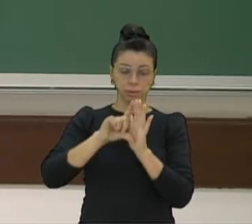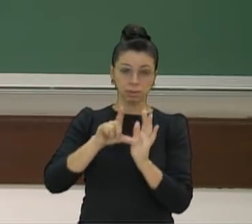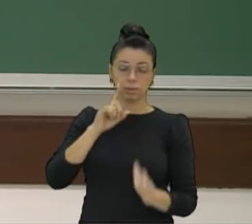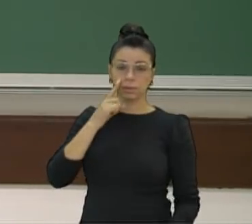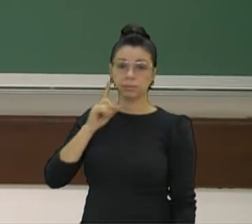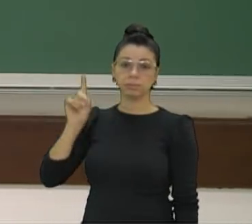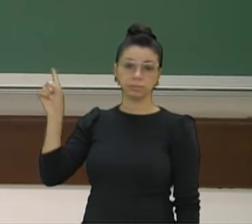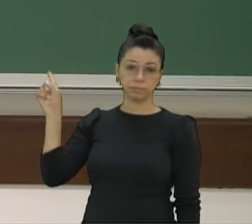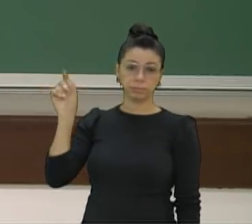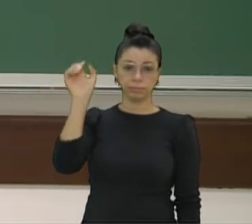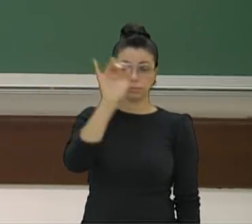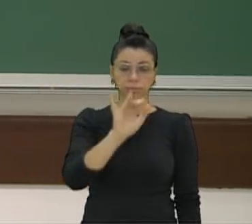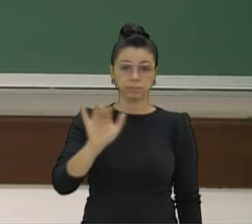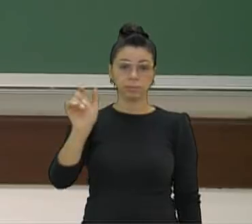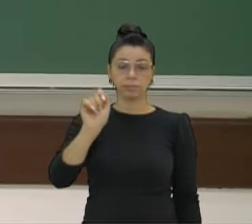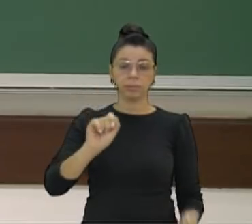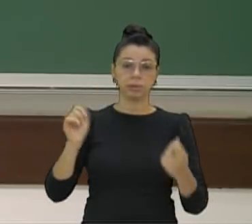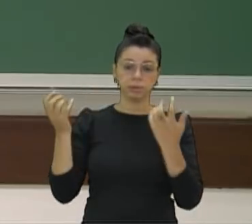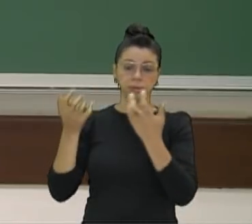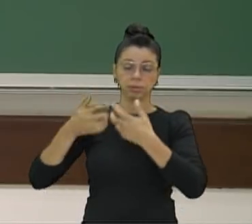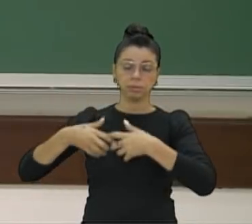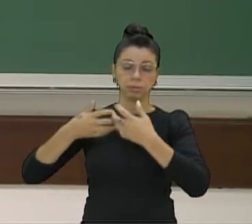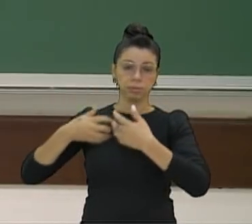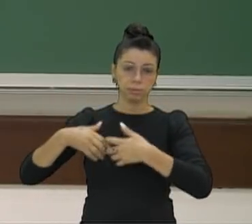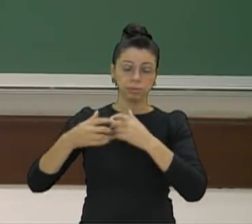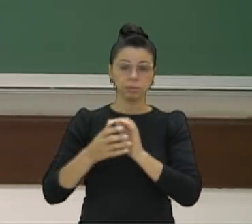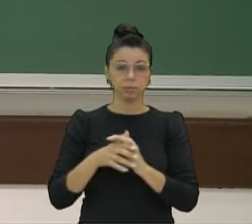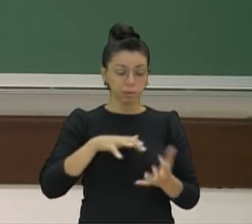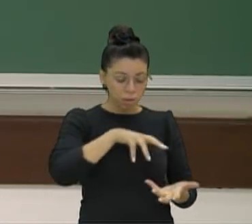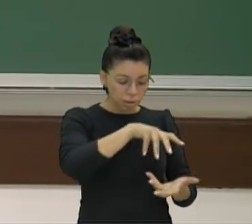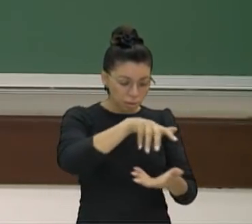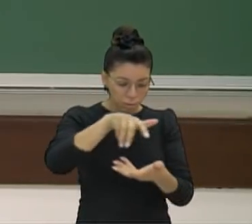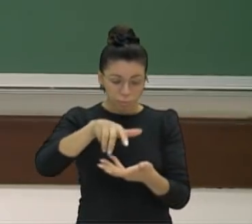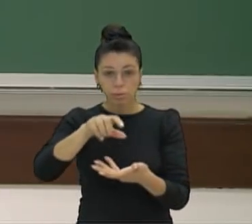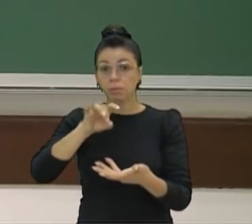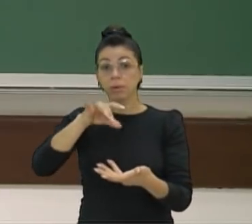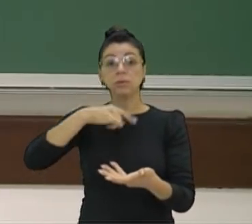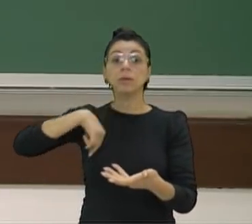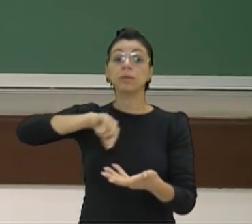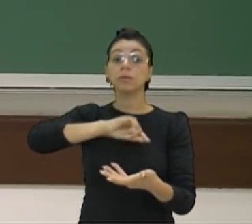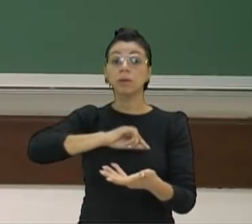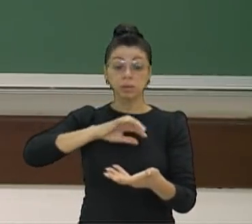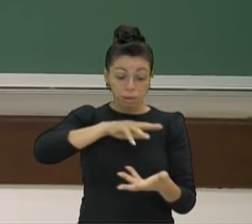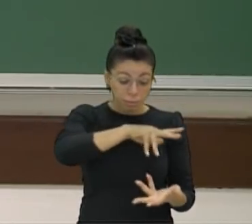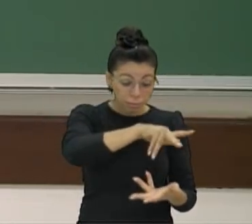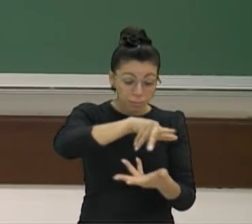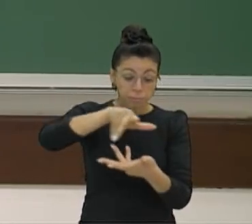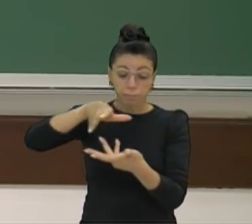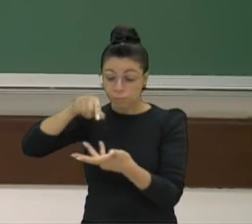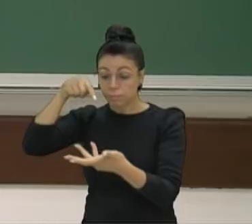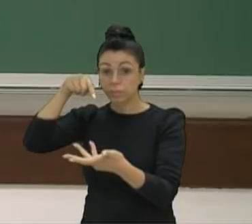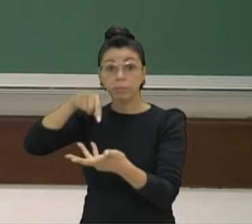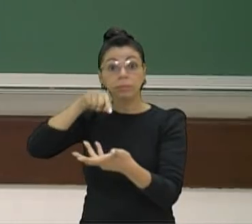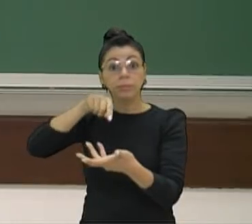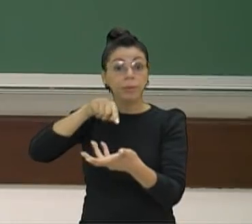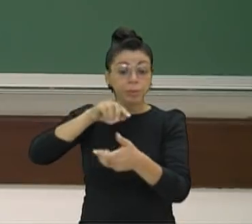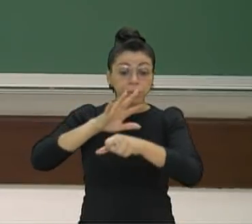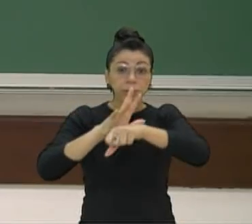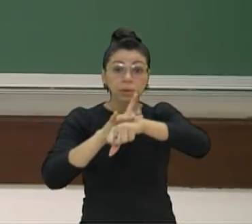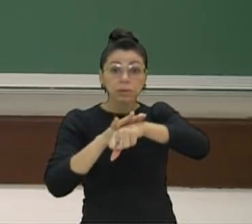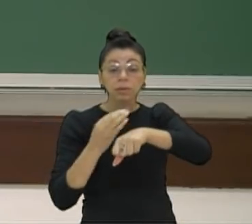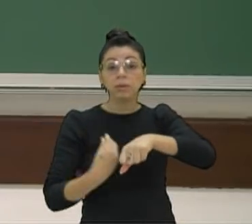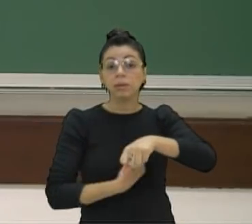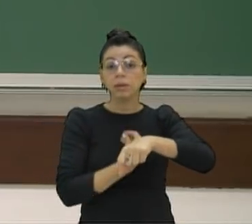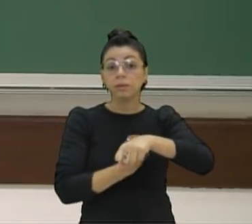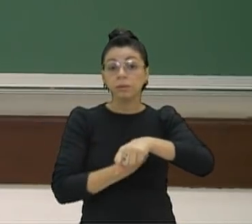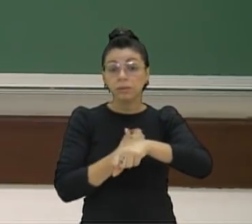coloquei aqui, né, para a gente refletir que é o mundo, não se trata de nós apenas, né, é o mundo que está doente, que está vivendo com essa